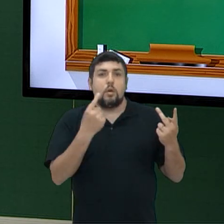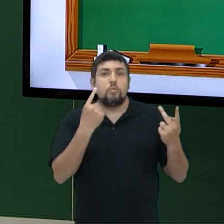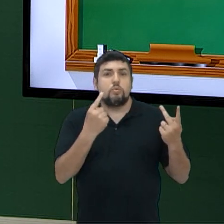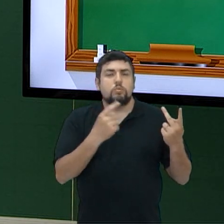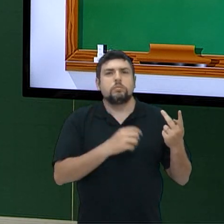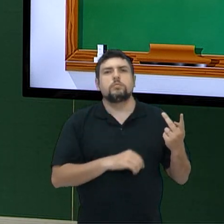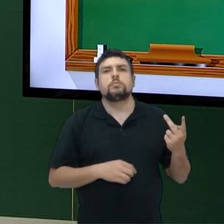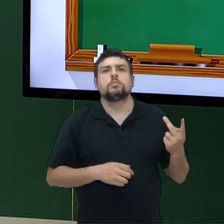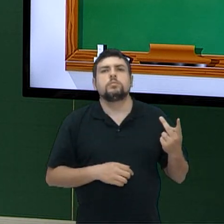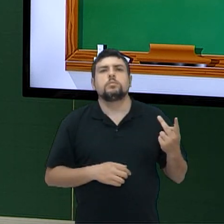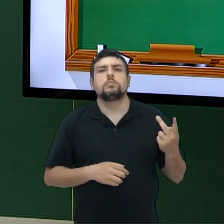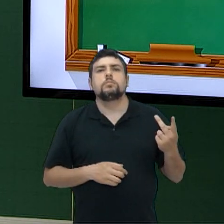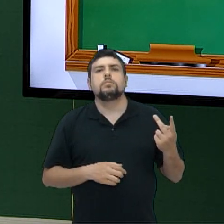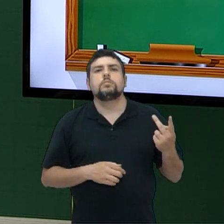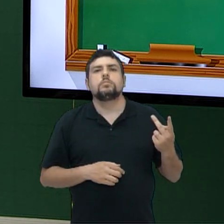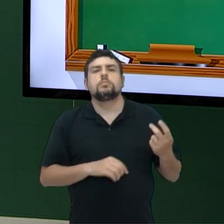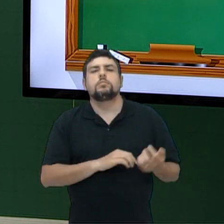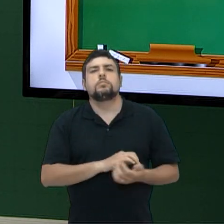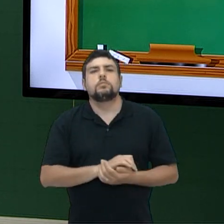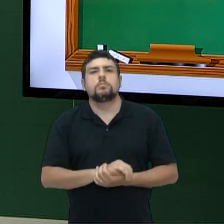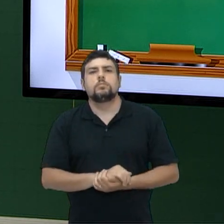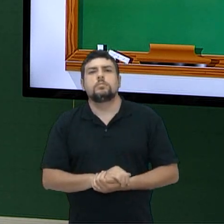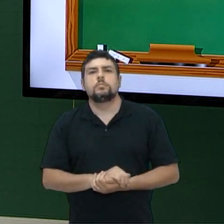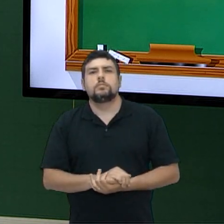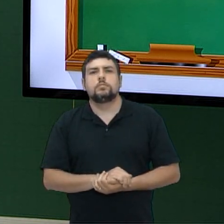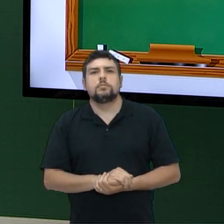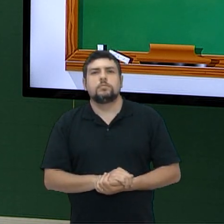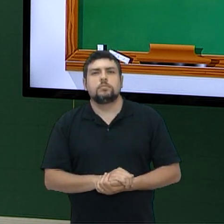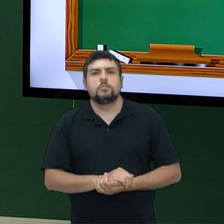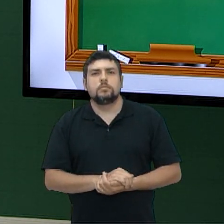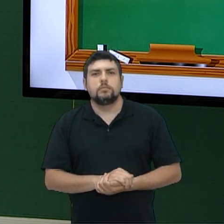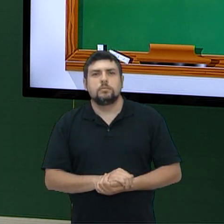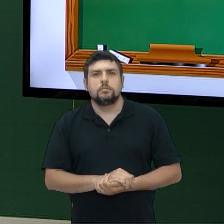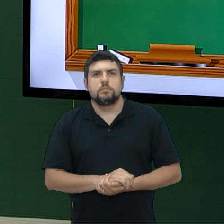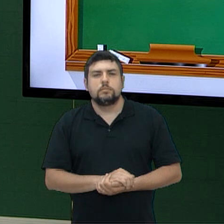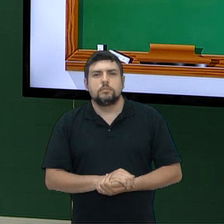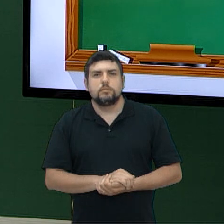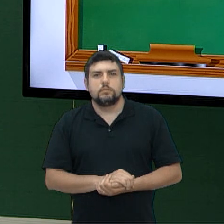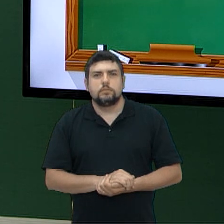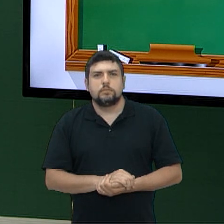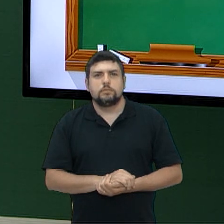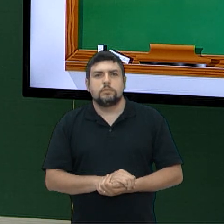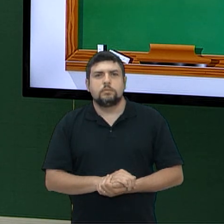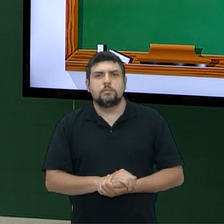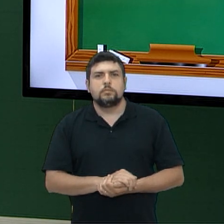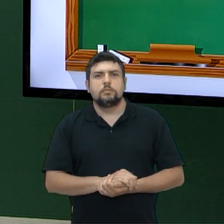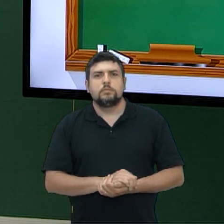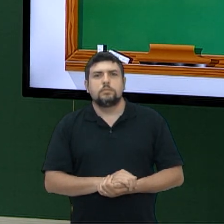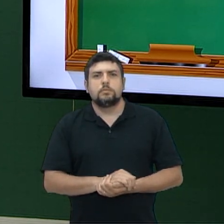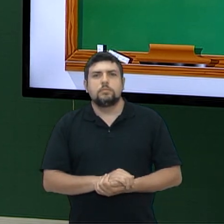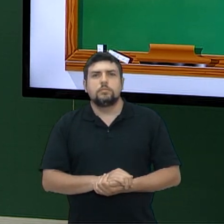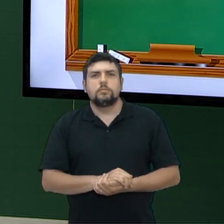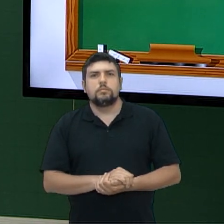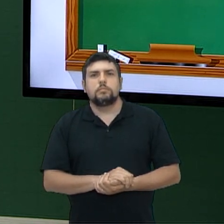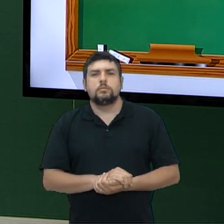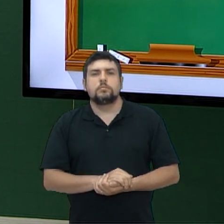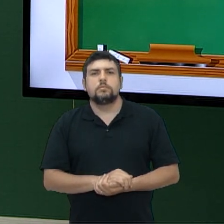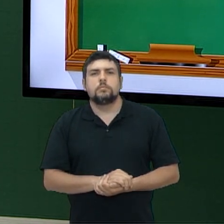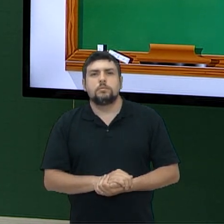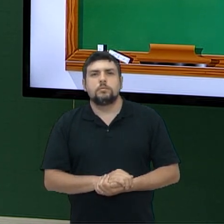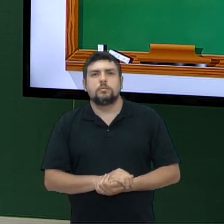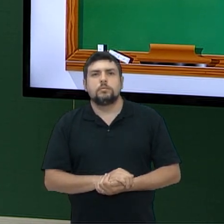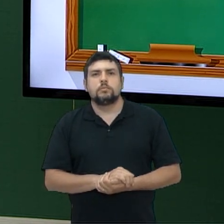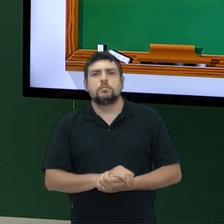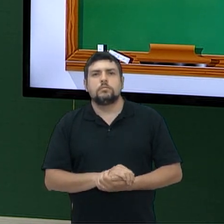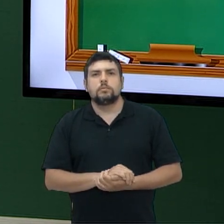eletrônica, certo? E vamos, então, fazer esse compartilhamento. Como o oxigênio